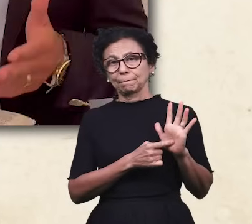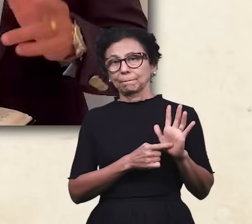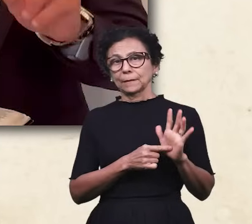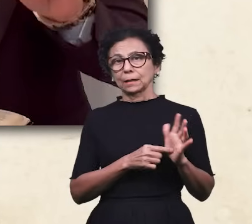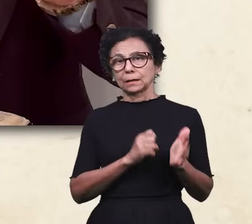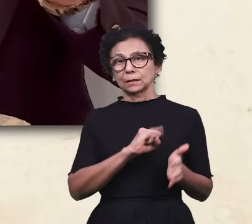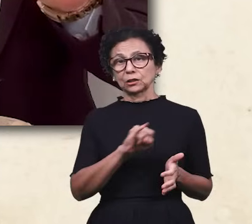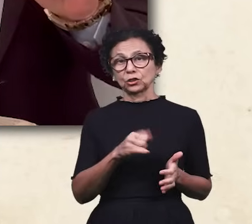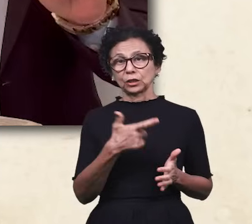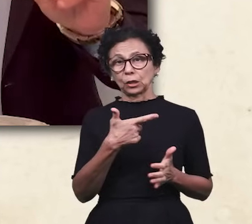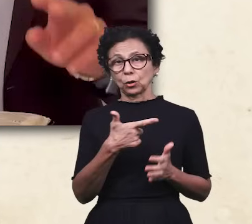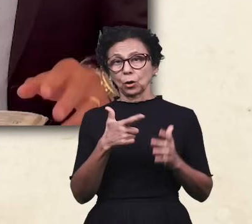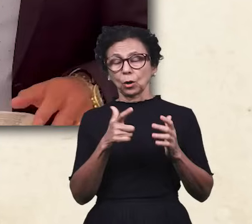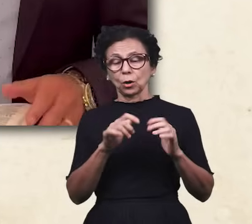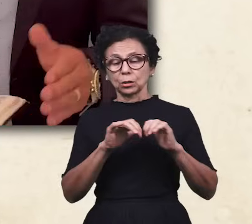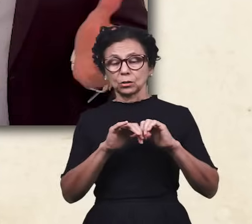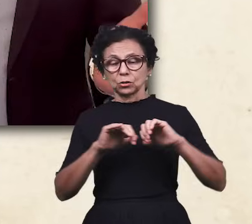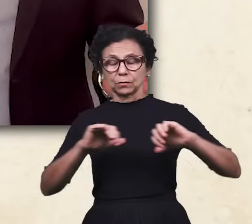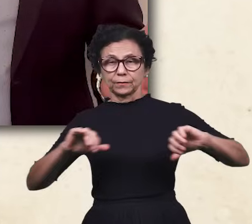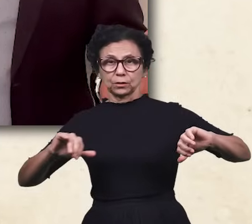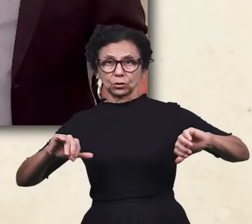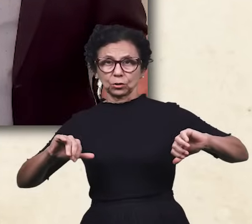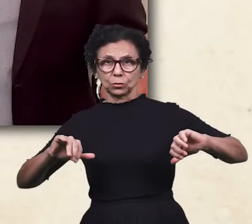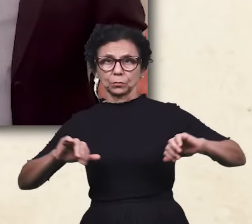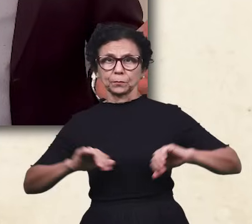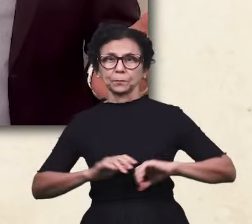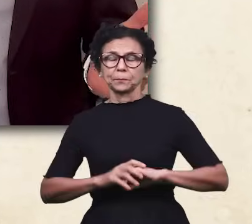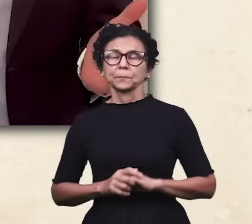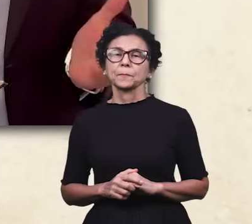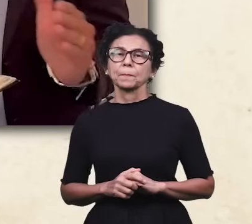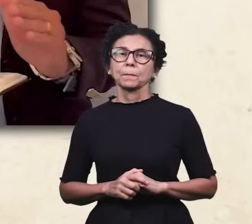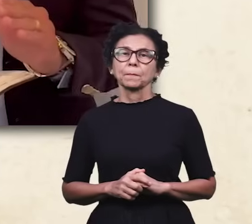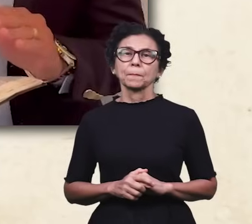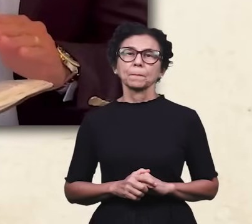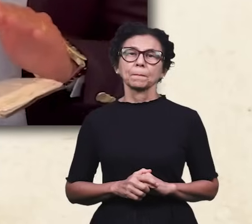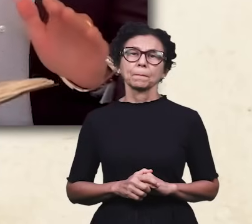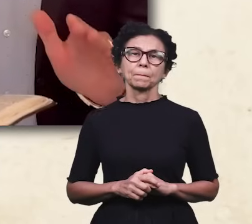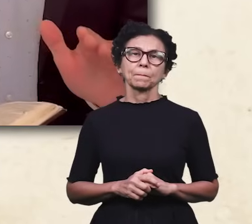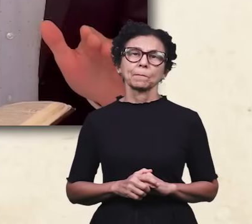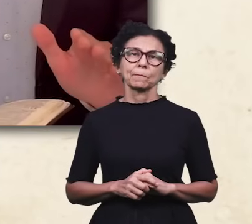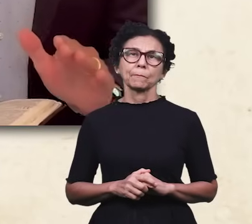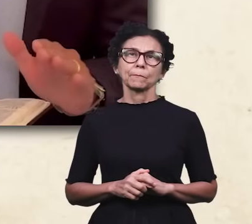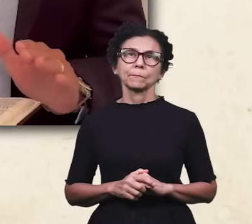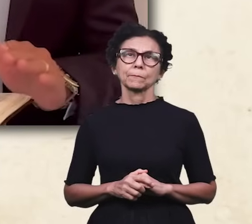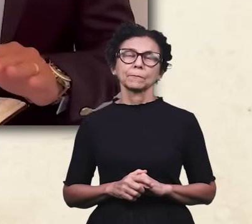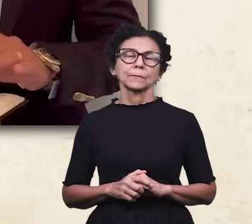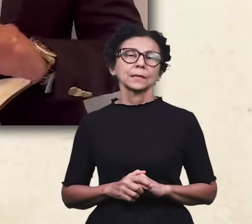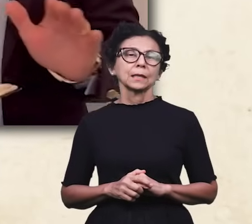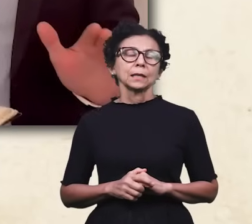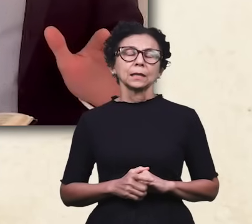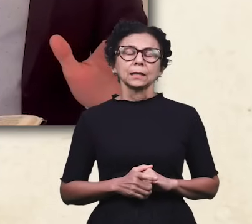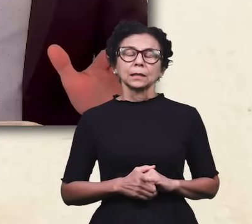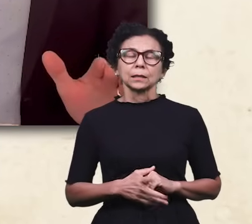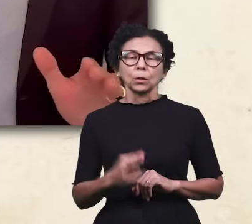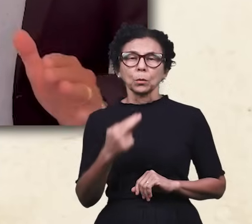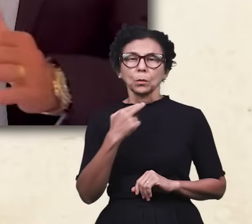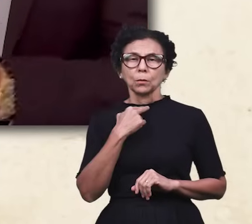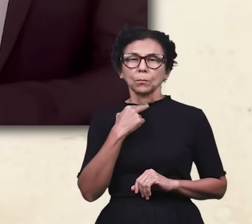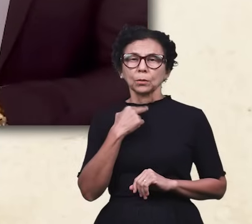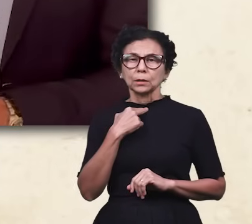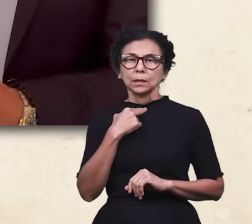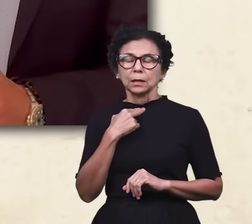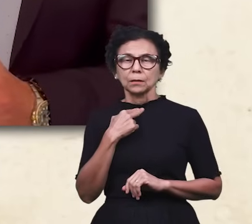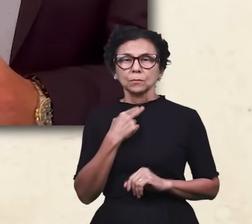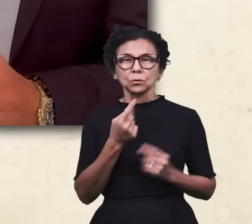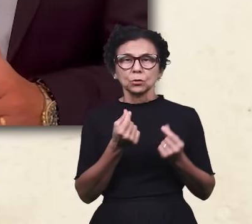diz que ele dividiu. Tem um ditado muito popular que diz, né, para nós não colocarmos todos os ovos em